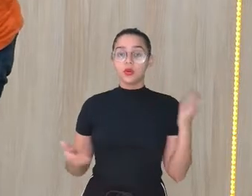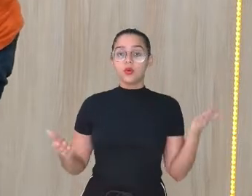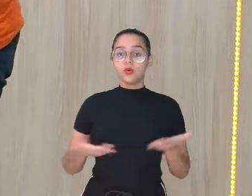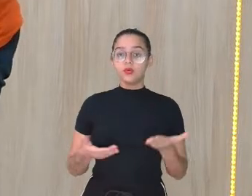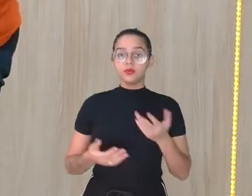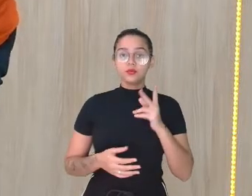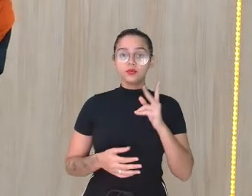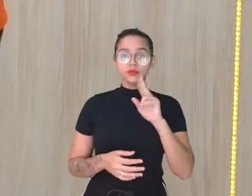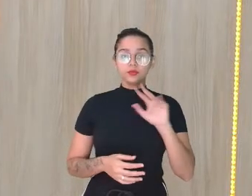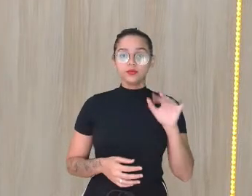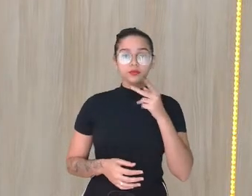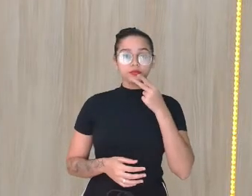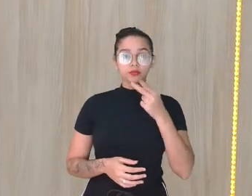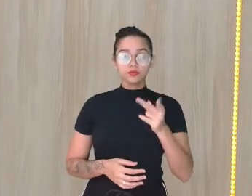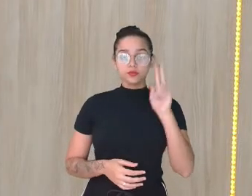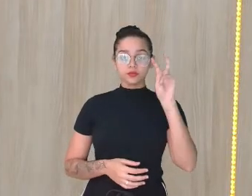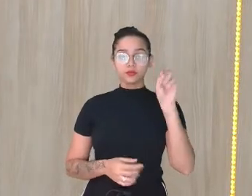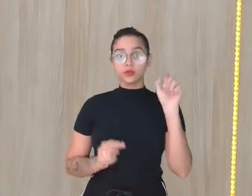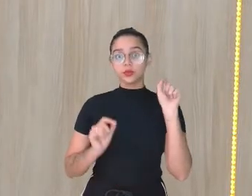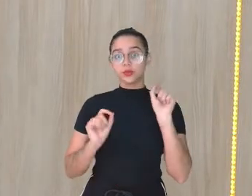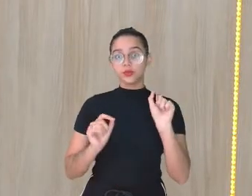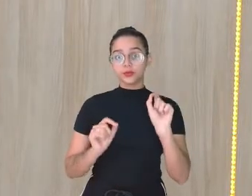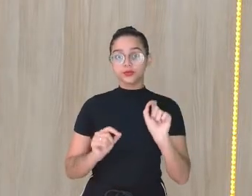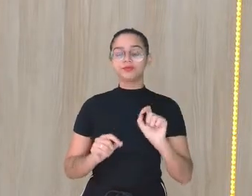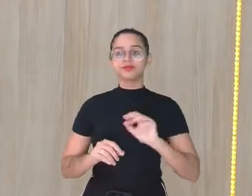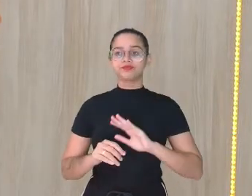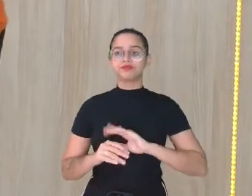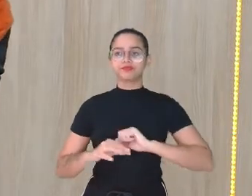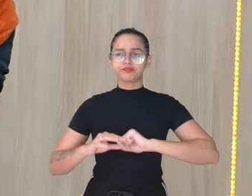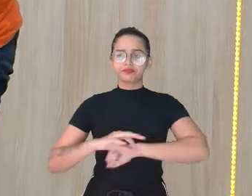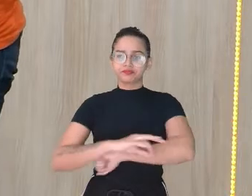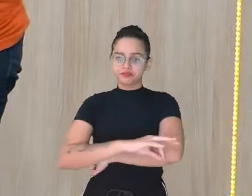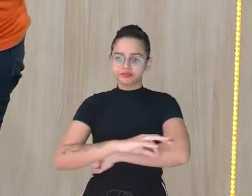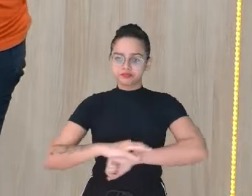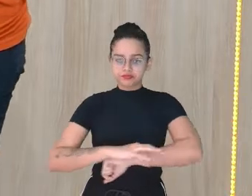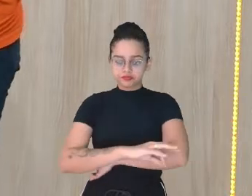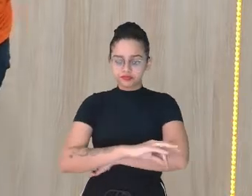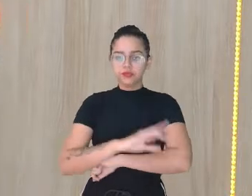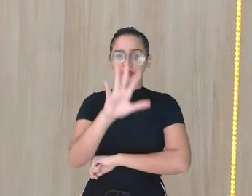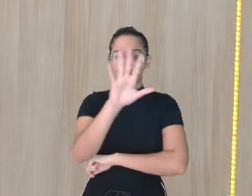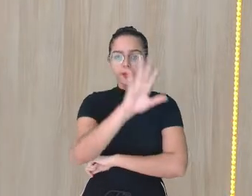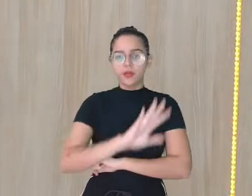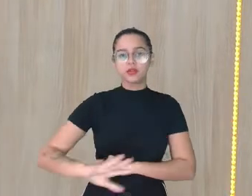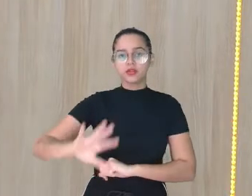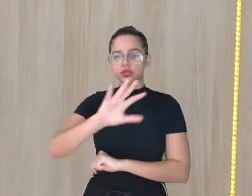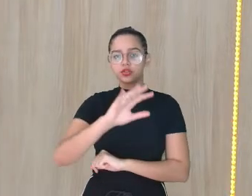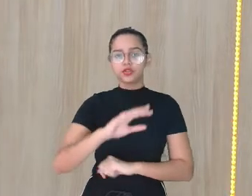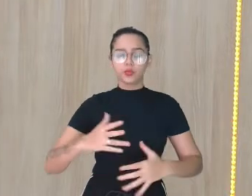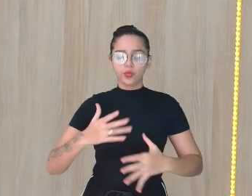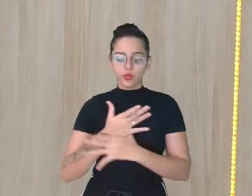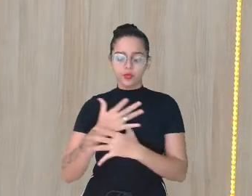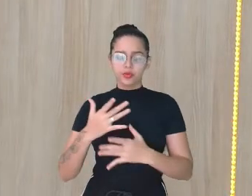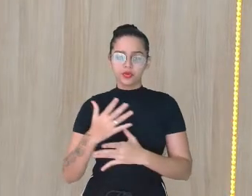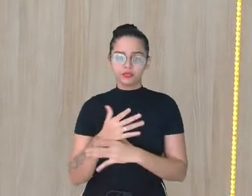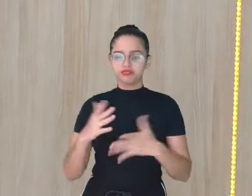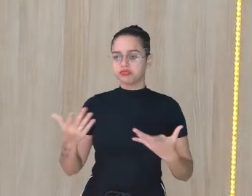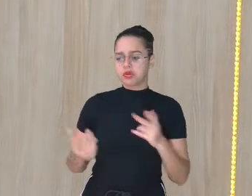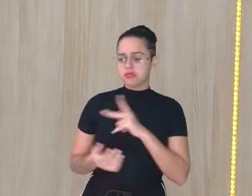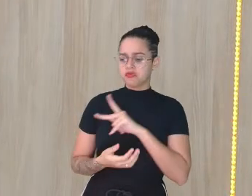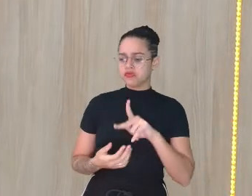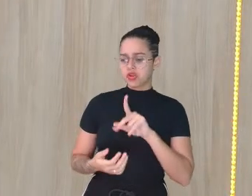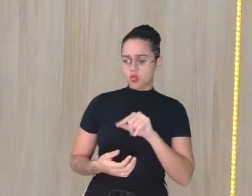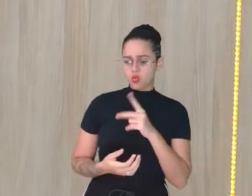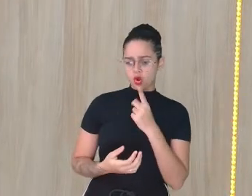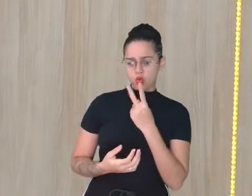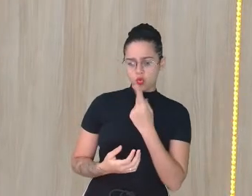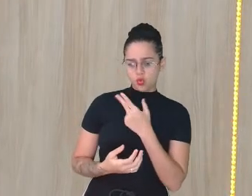a gente vai falar sobre arquitetura, paisagismo e urbanismo, né? Professora, não é uma coisa